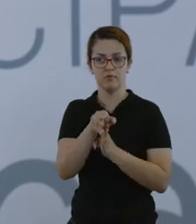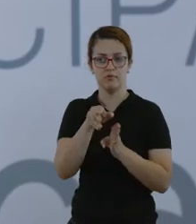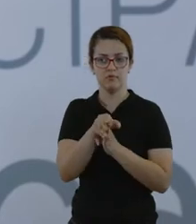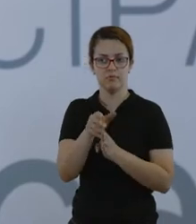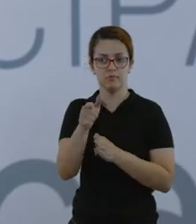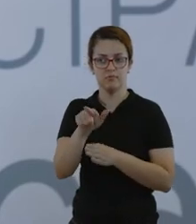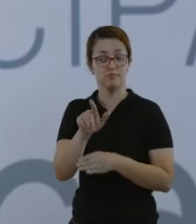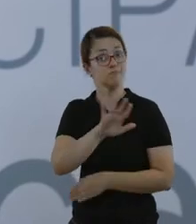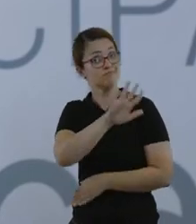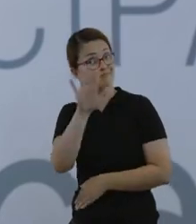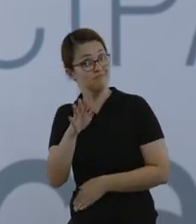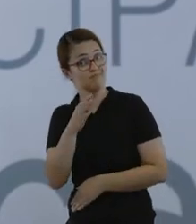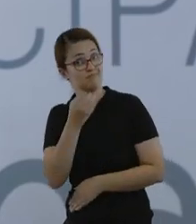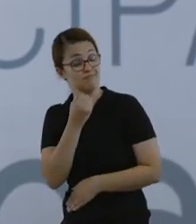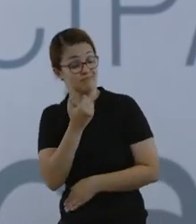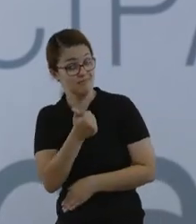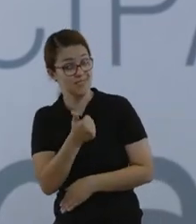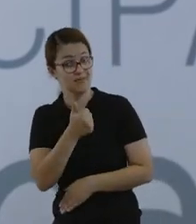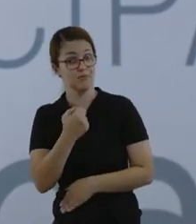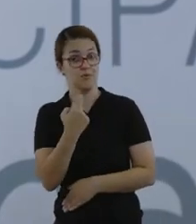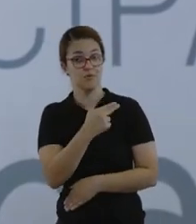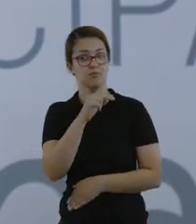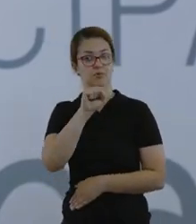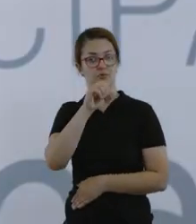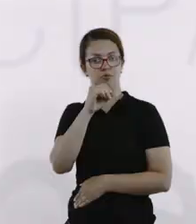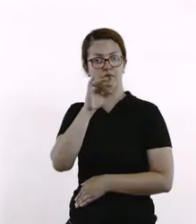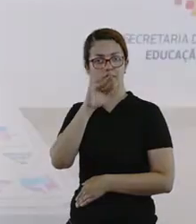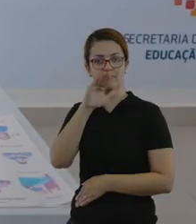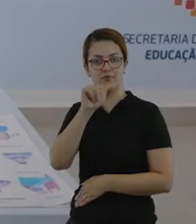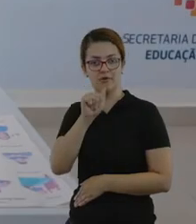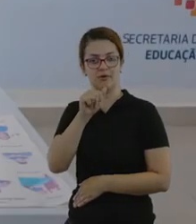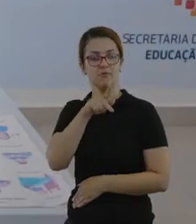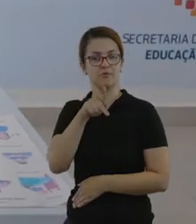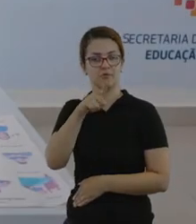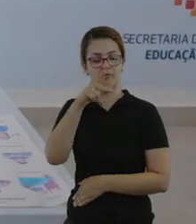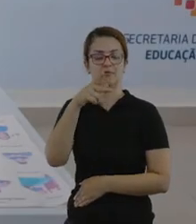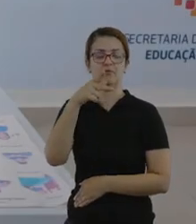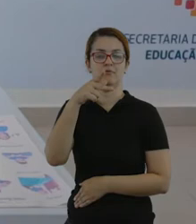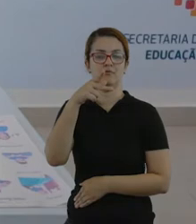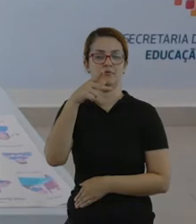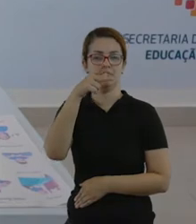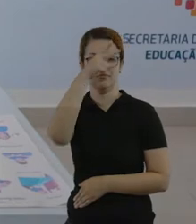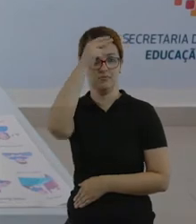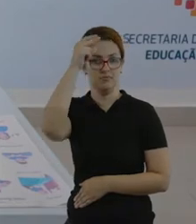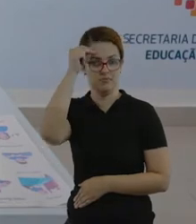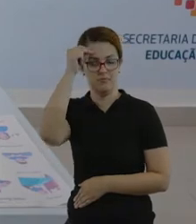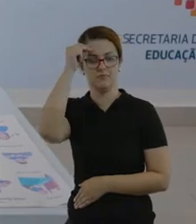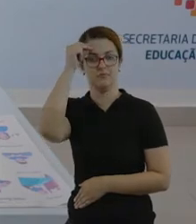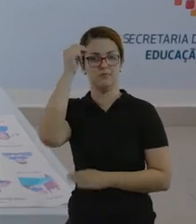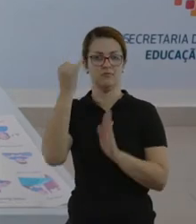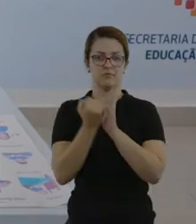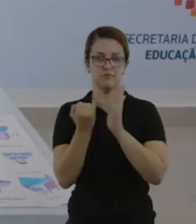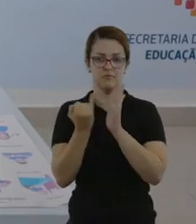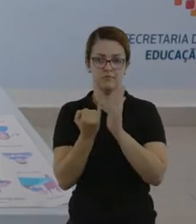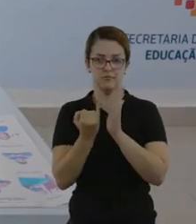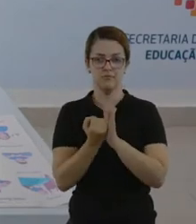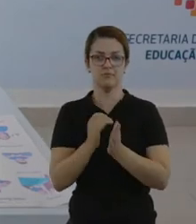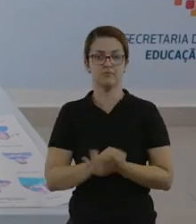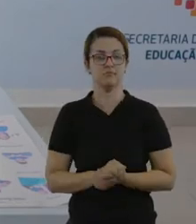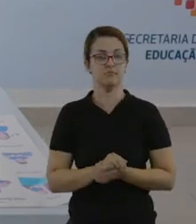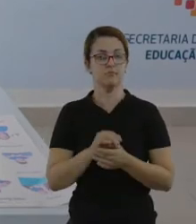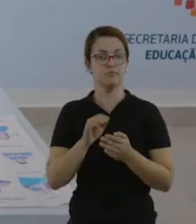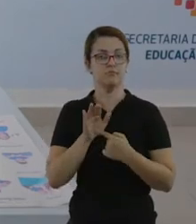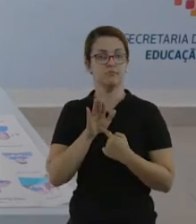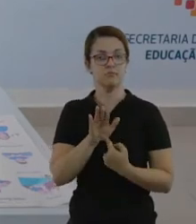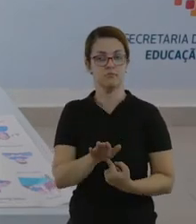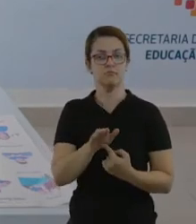Agora a professora Sofia trará as atividades para as demais séries. Hello, pessoal! Eu sou a Sofia, professora de inglês da